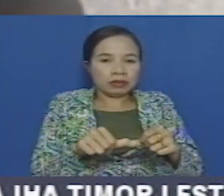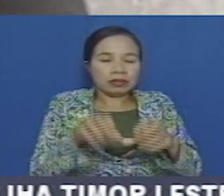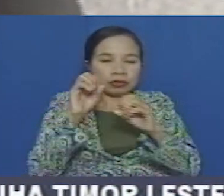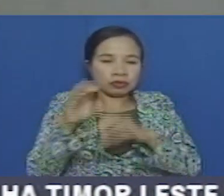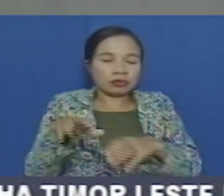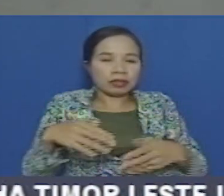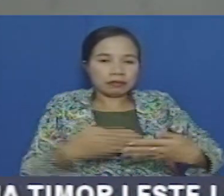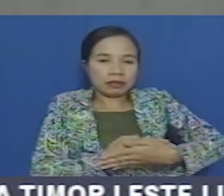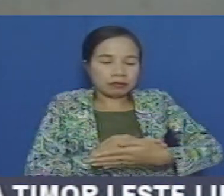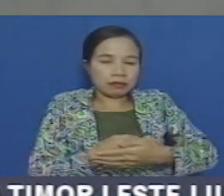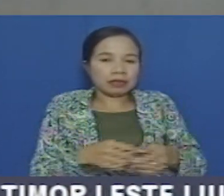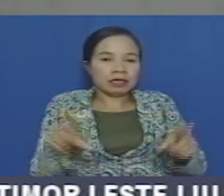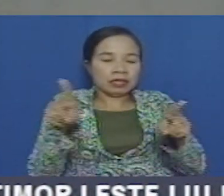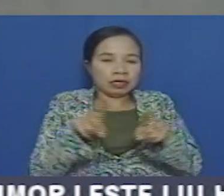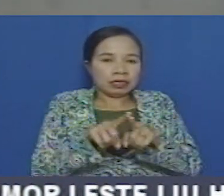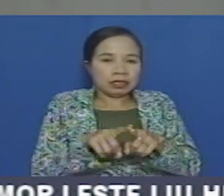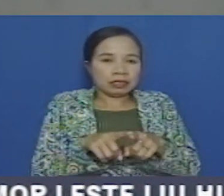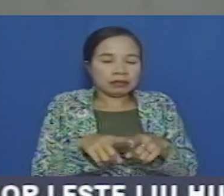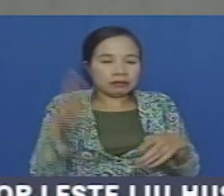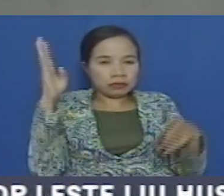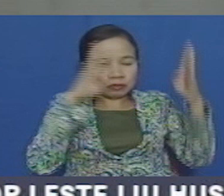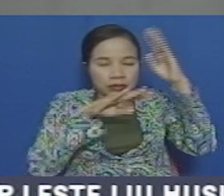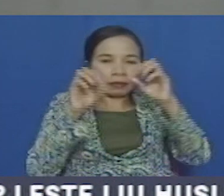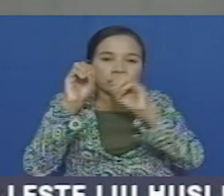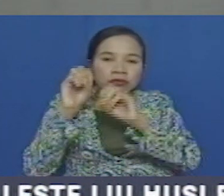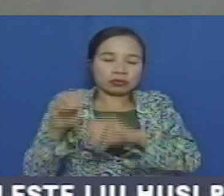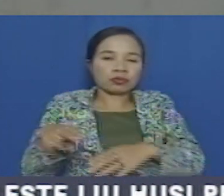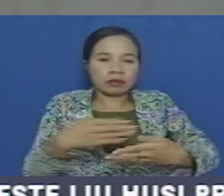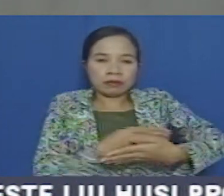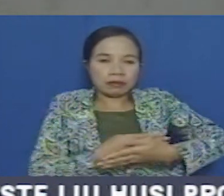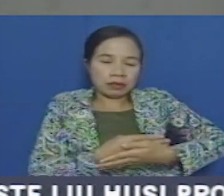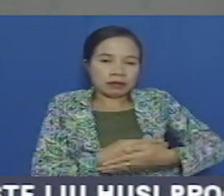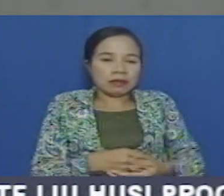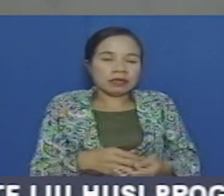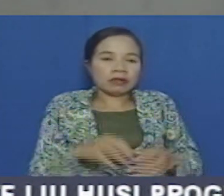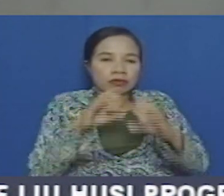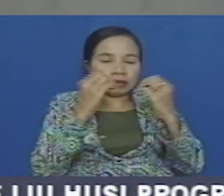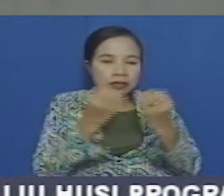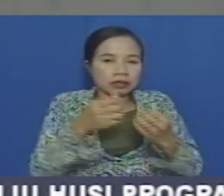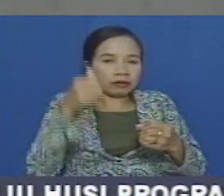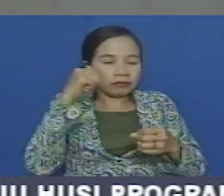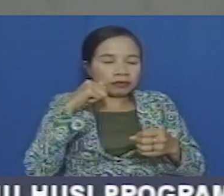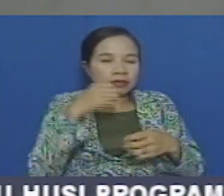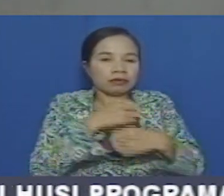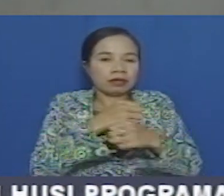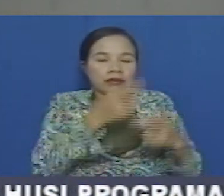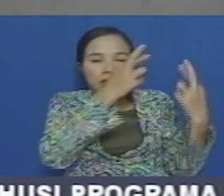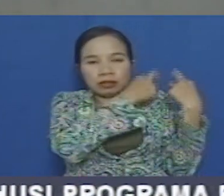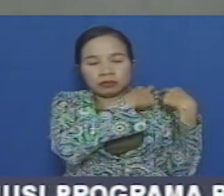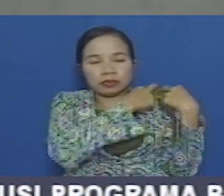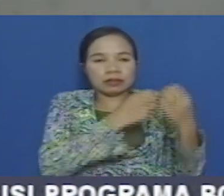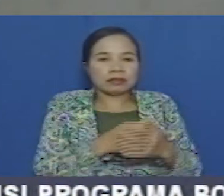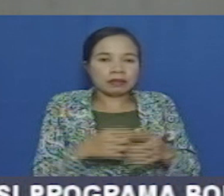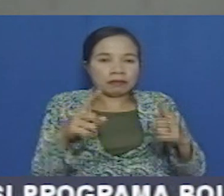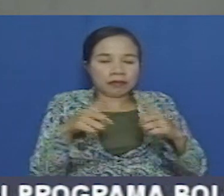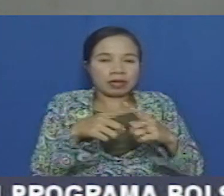bebê. Liga para o caso sua bebê ninha, Rede Feito assume a responsabilidade a tal consciencialização, vai